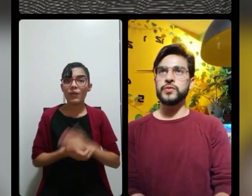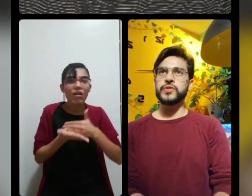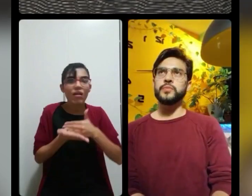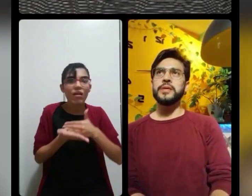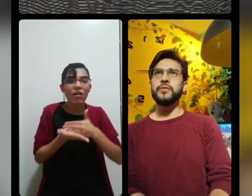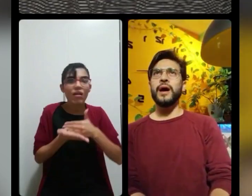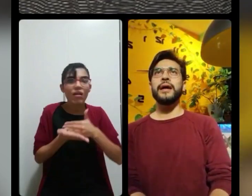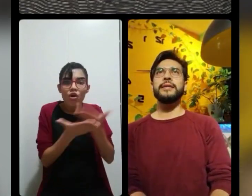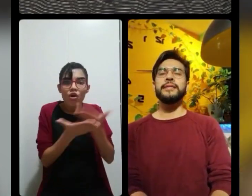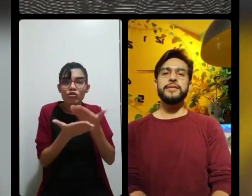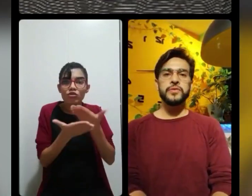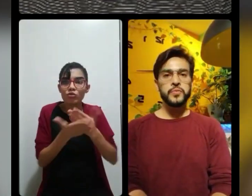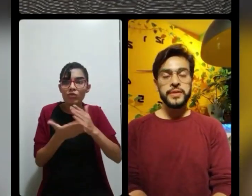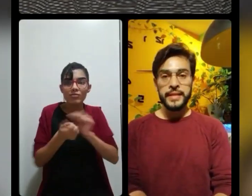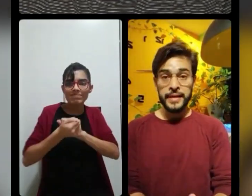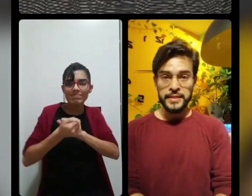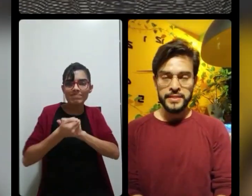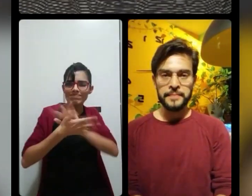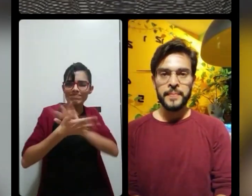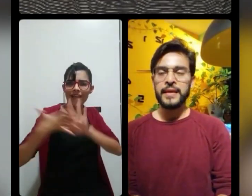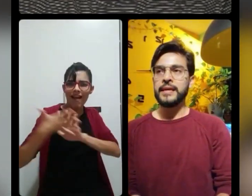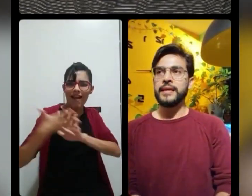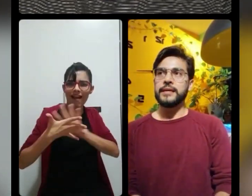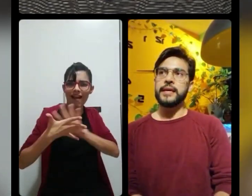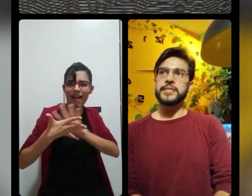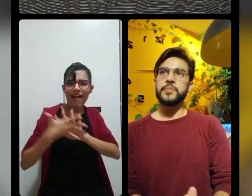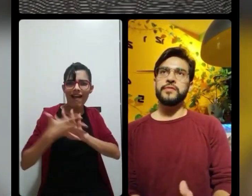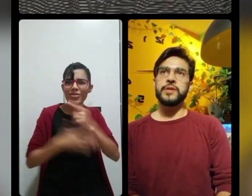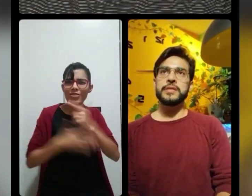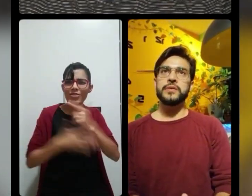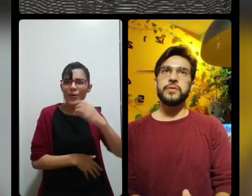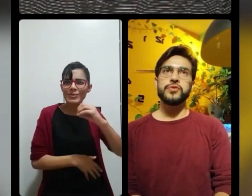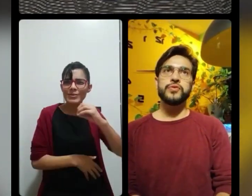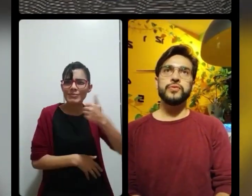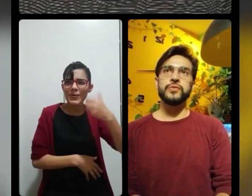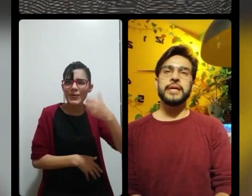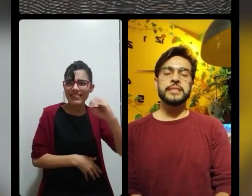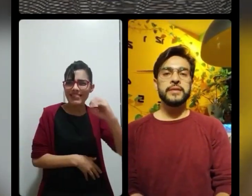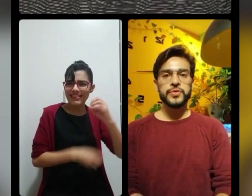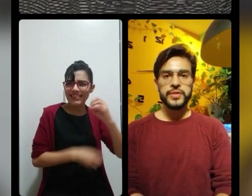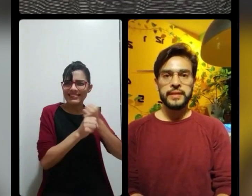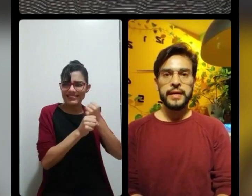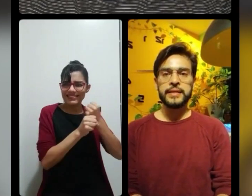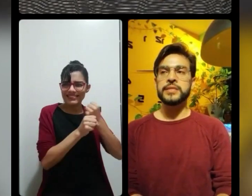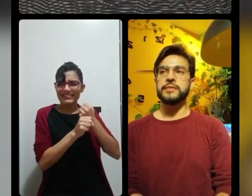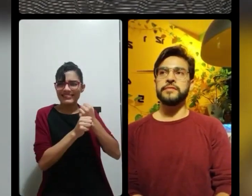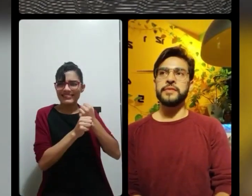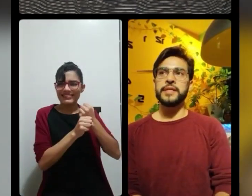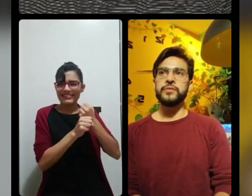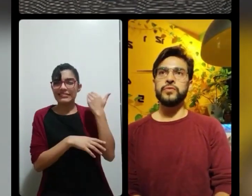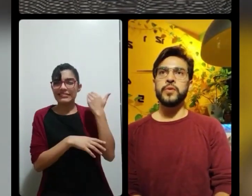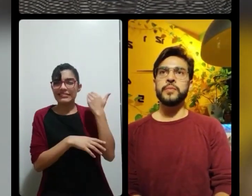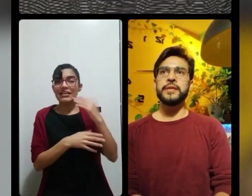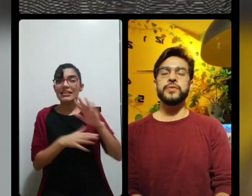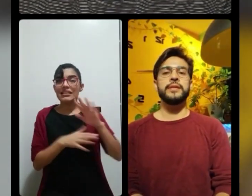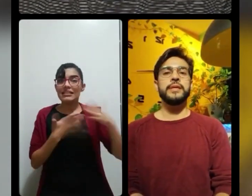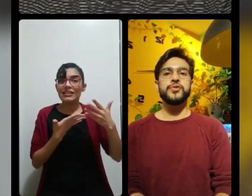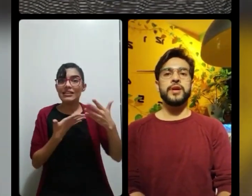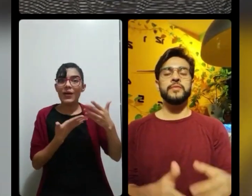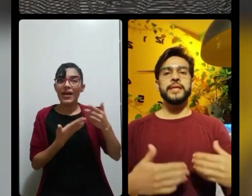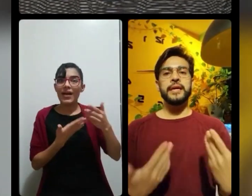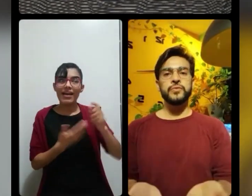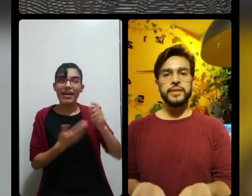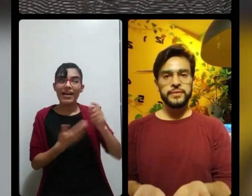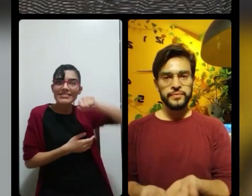sinais, ainda em 2010. E essa provocação ao estudo das línguas de sinais veio no momento em